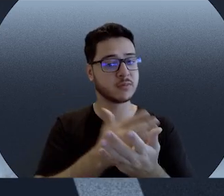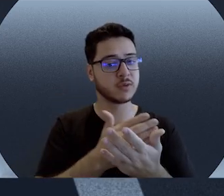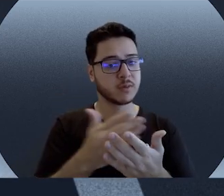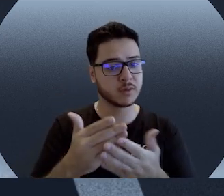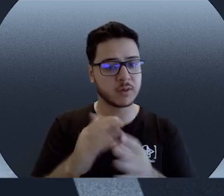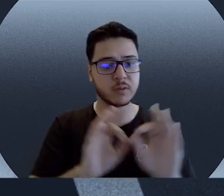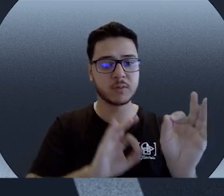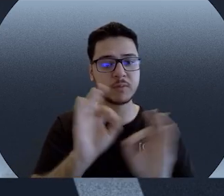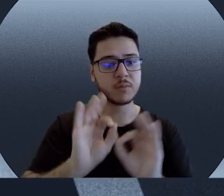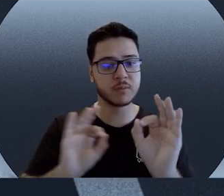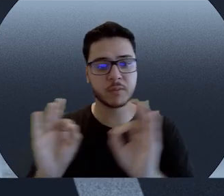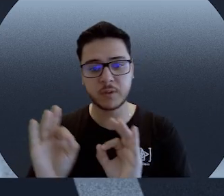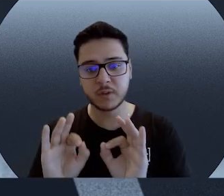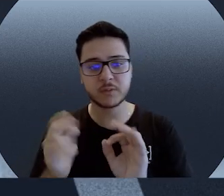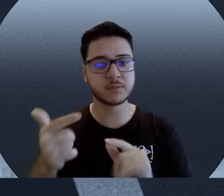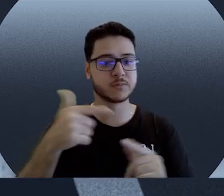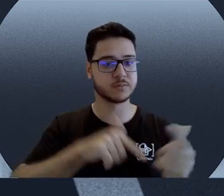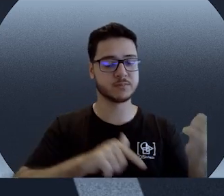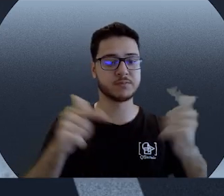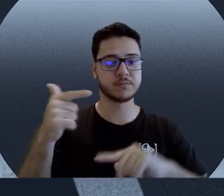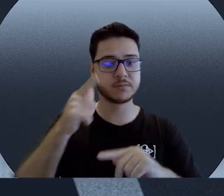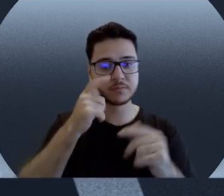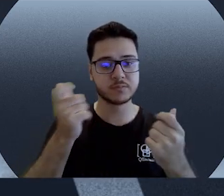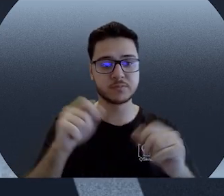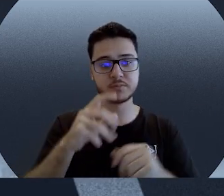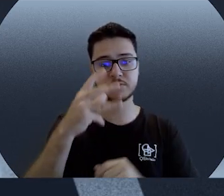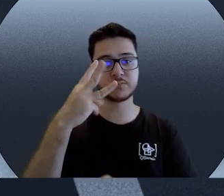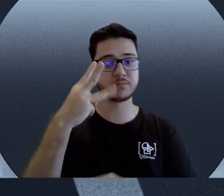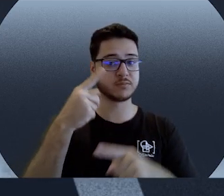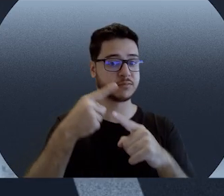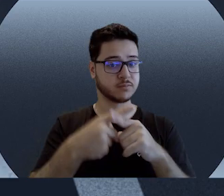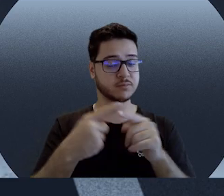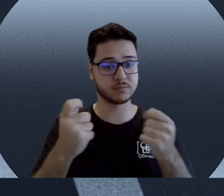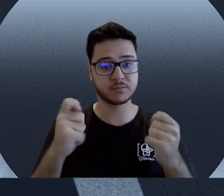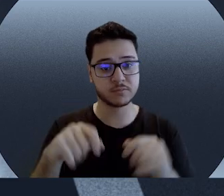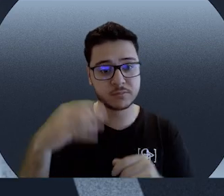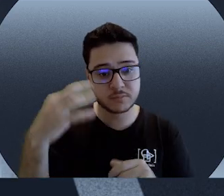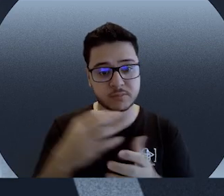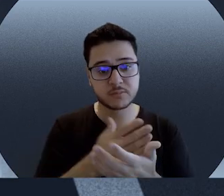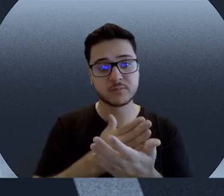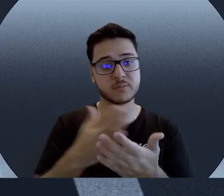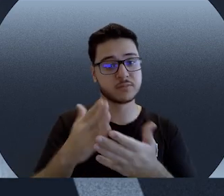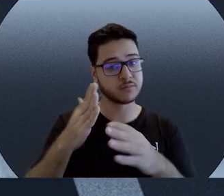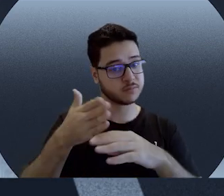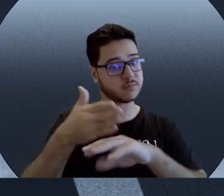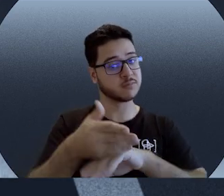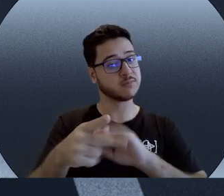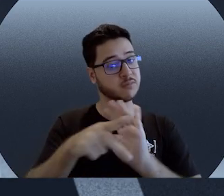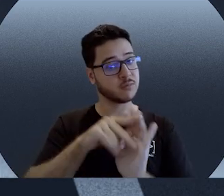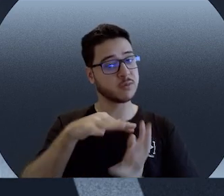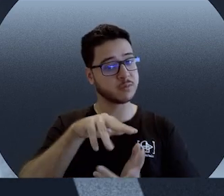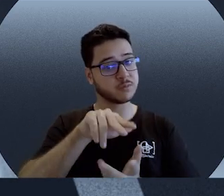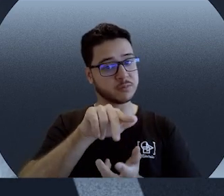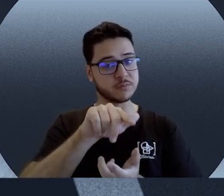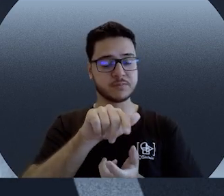do plano bidimensional e chegar no tridimensional. Ela começa a adentrar o mundo